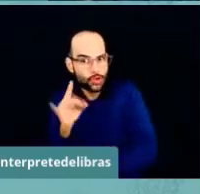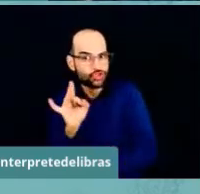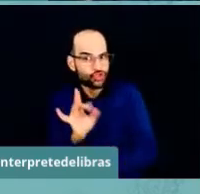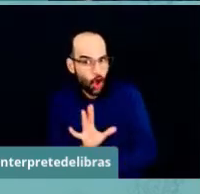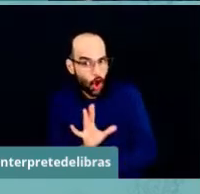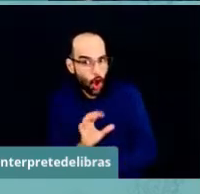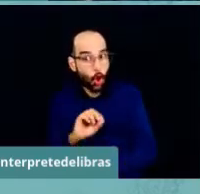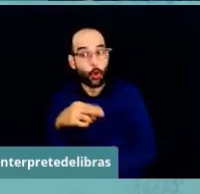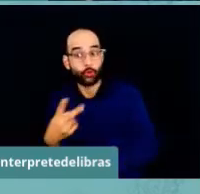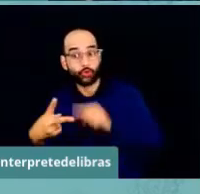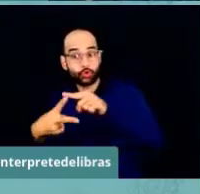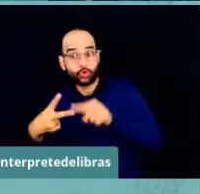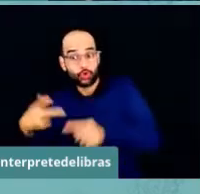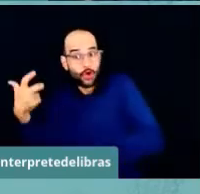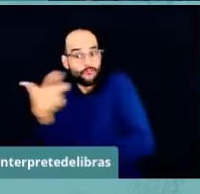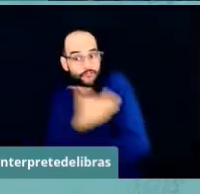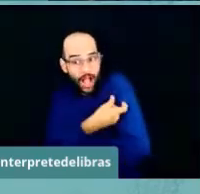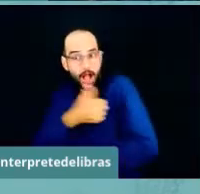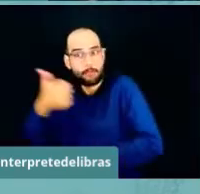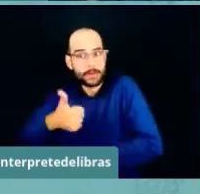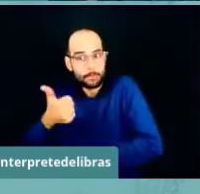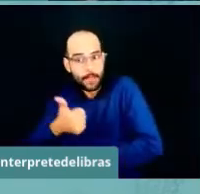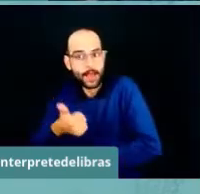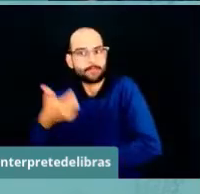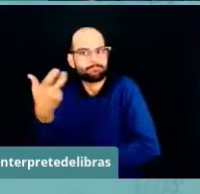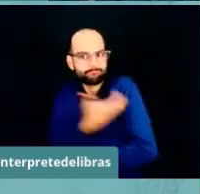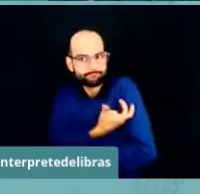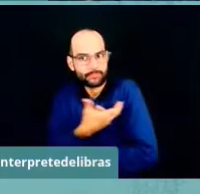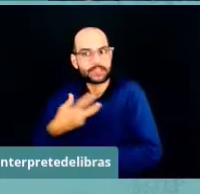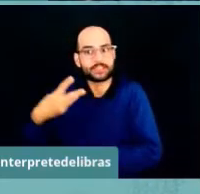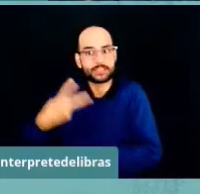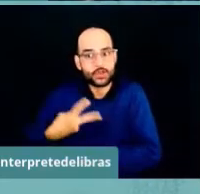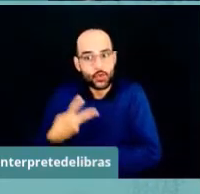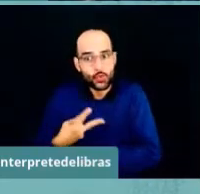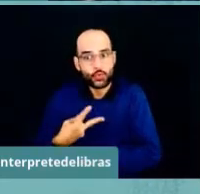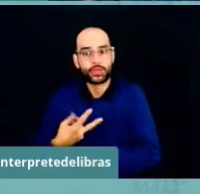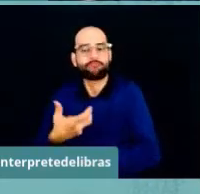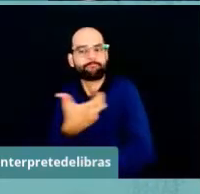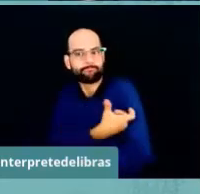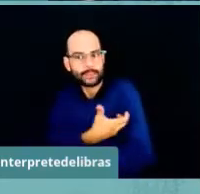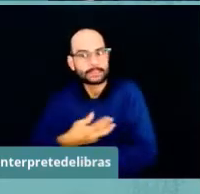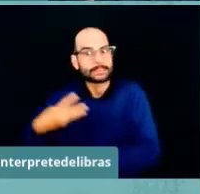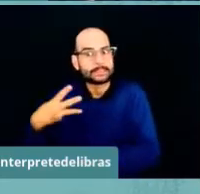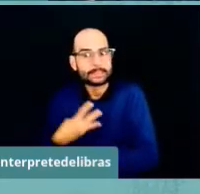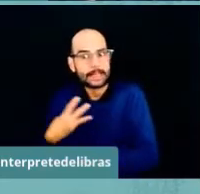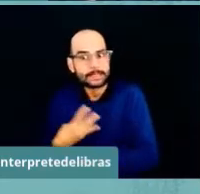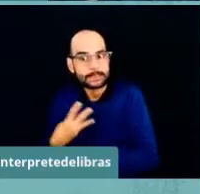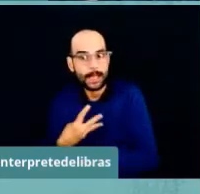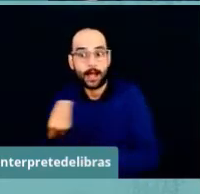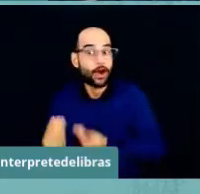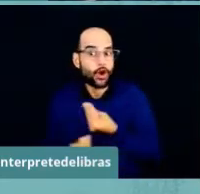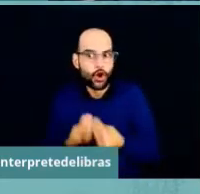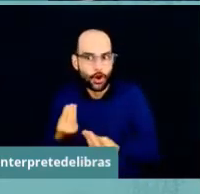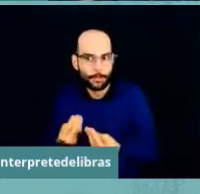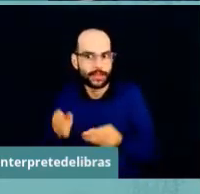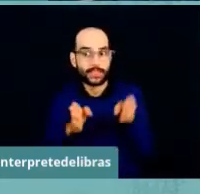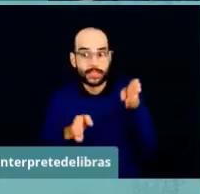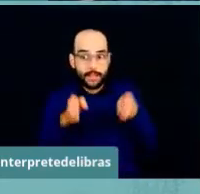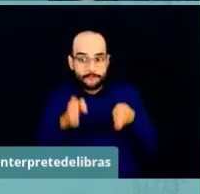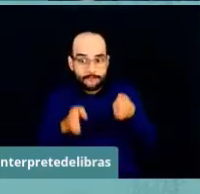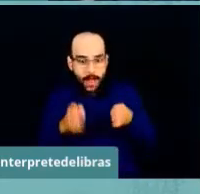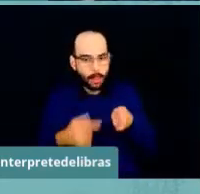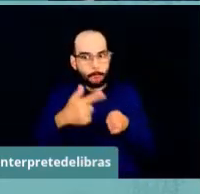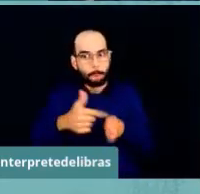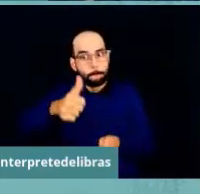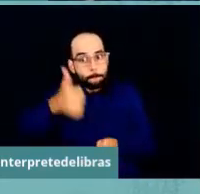preciso de 2 doses, se eu preciso de 3 doses, o intervalo se pode ser uma dose agora, uma dose daqui